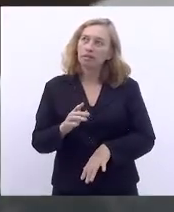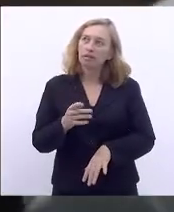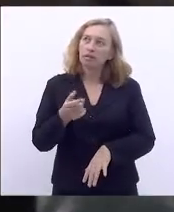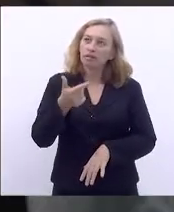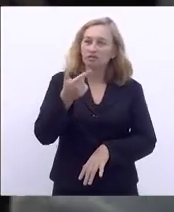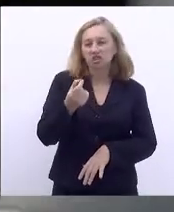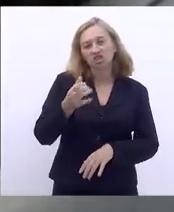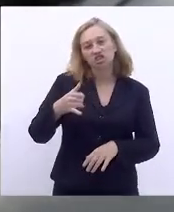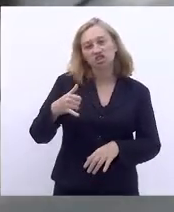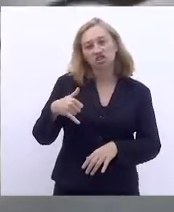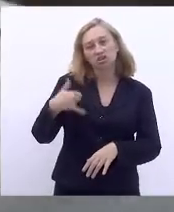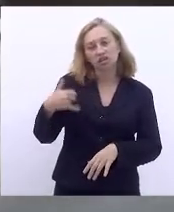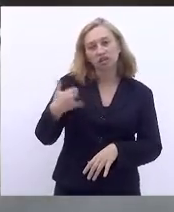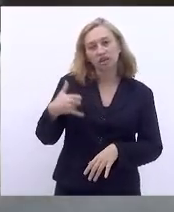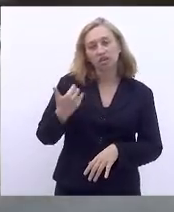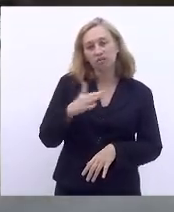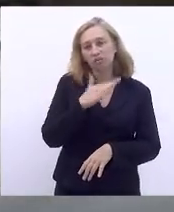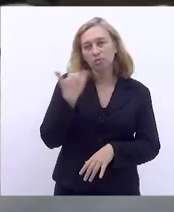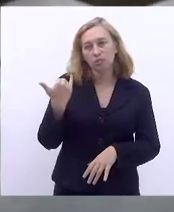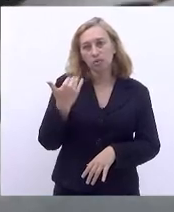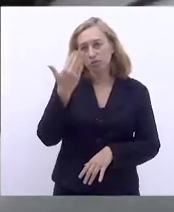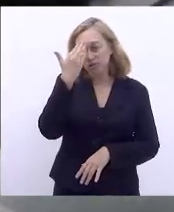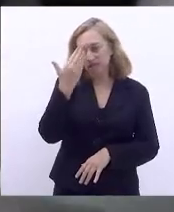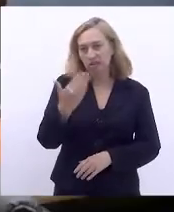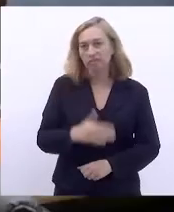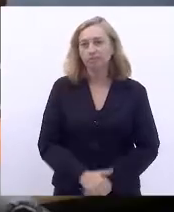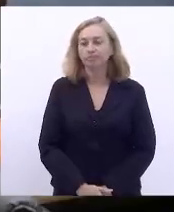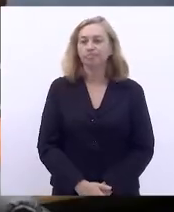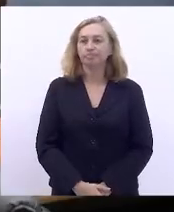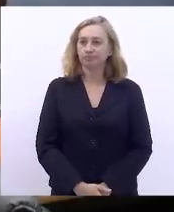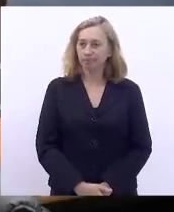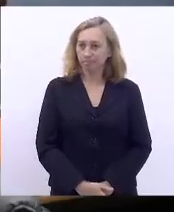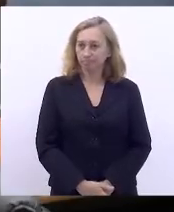foi brutalmente assassinado. Muito obrigada.